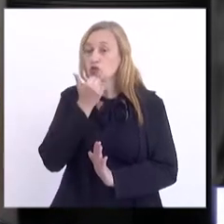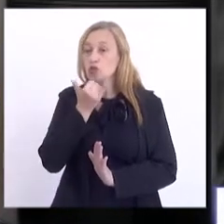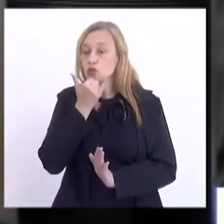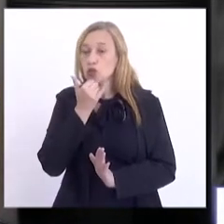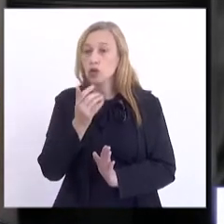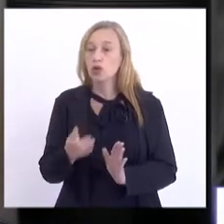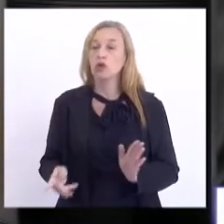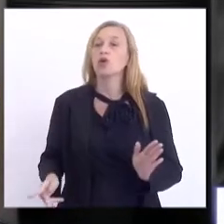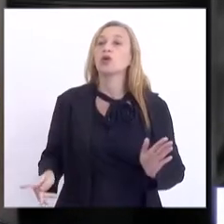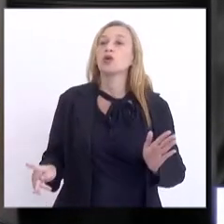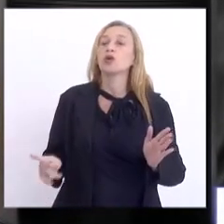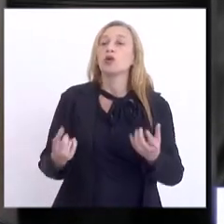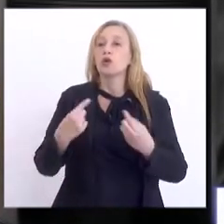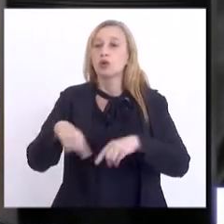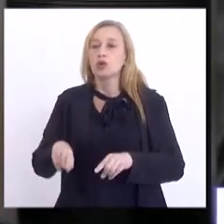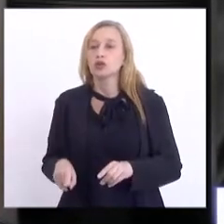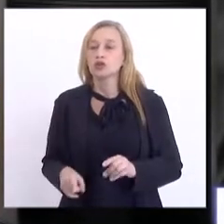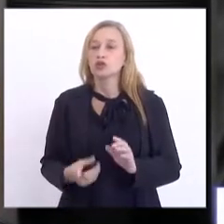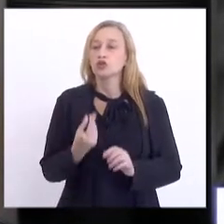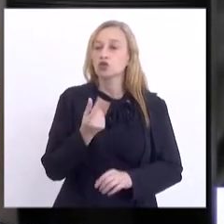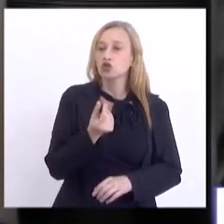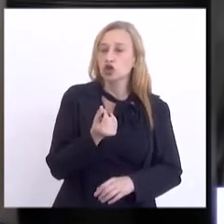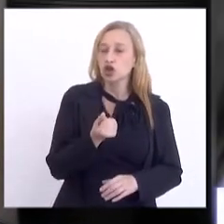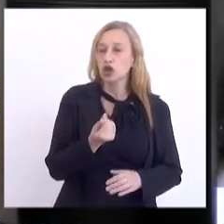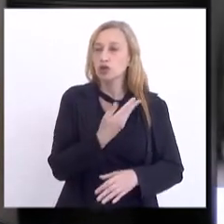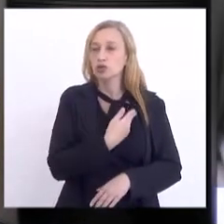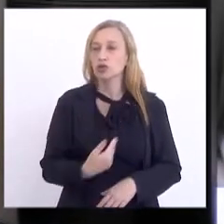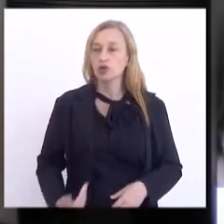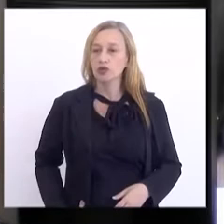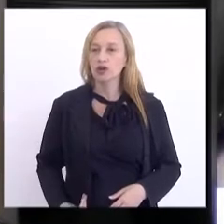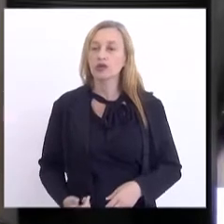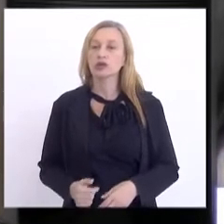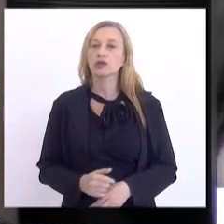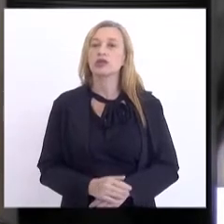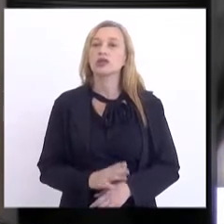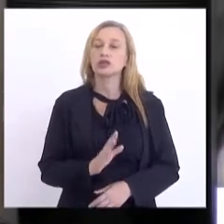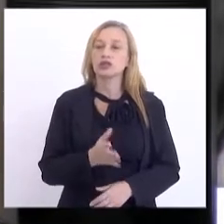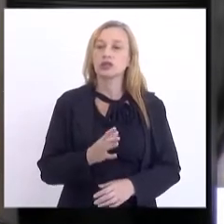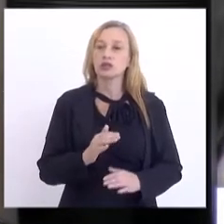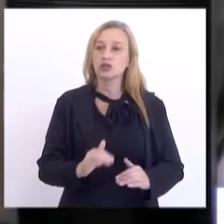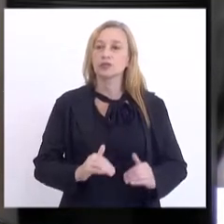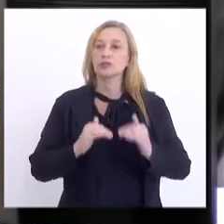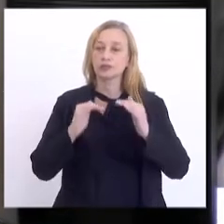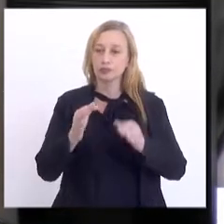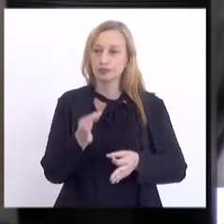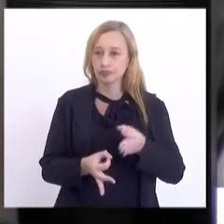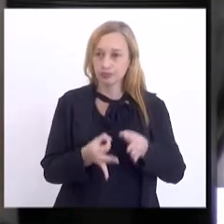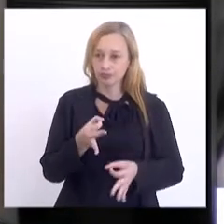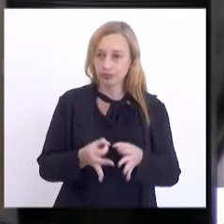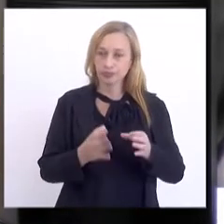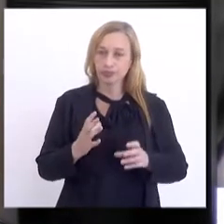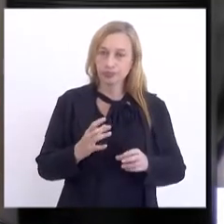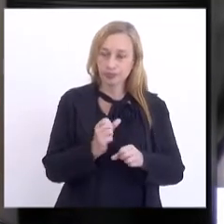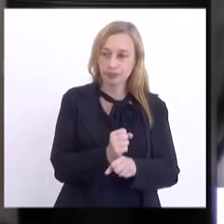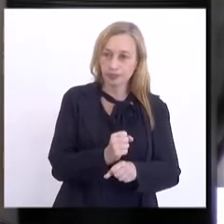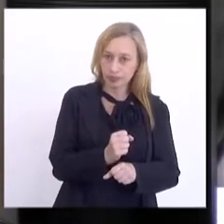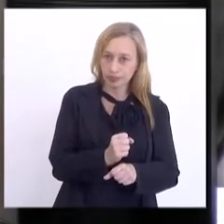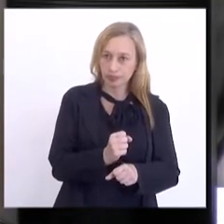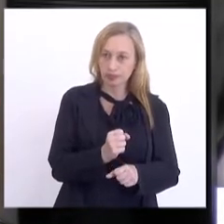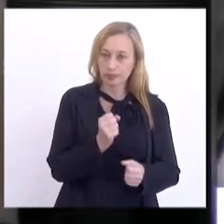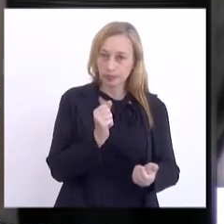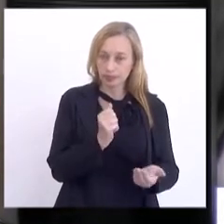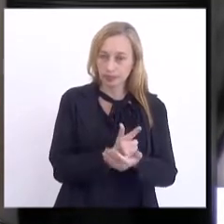contra as contas do governo que já tinha uma determinação inclusive do tribunal Estadual de contas